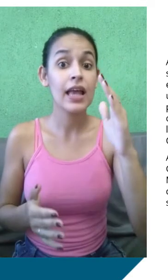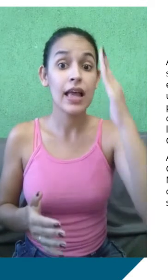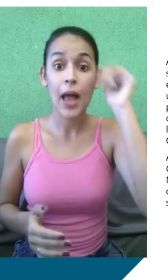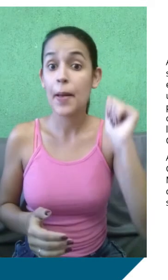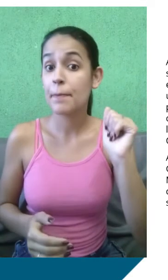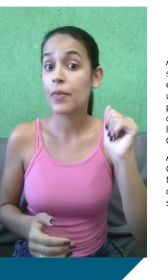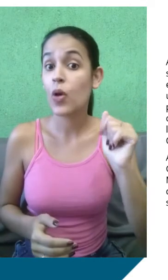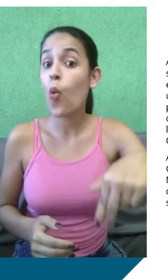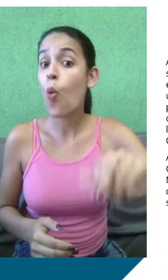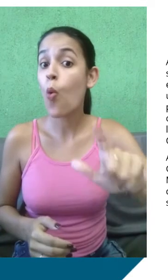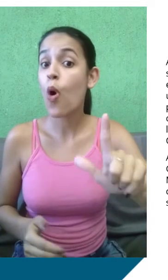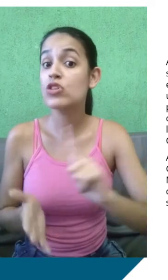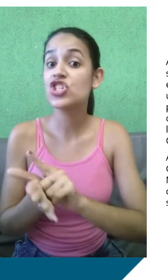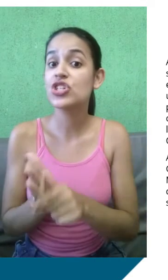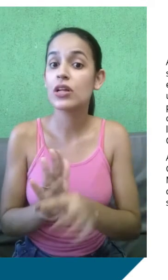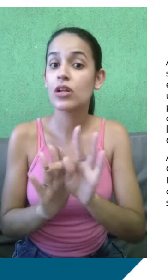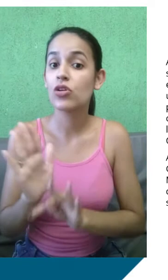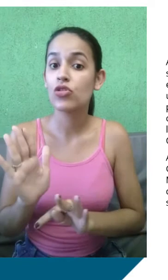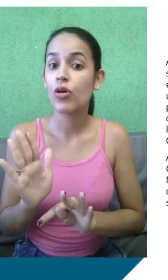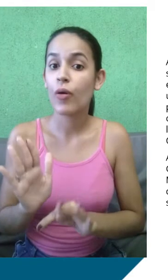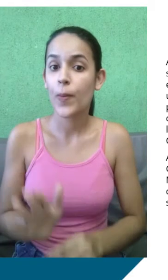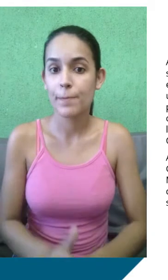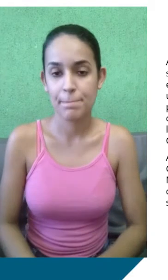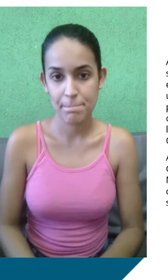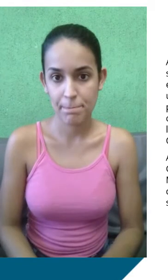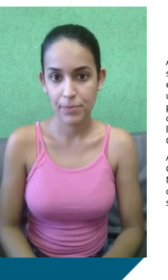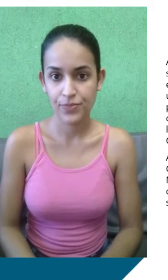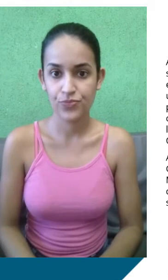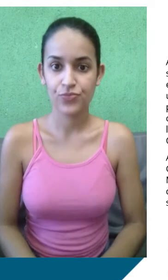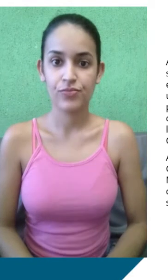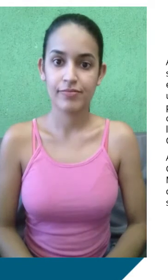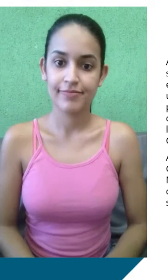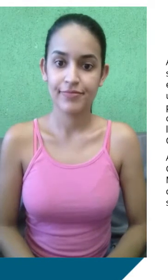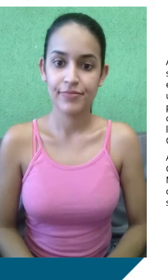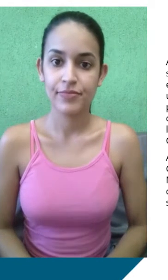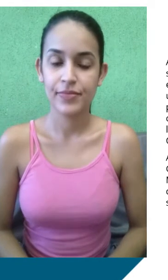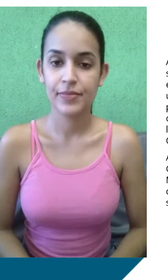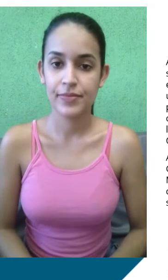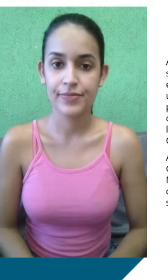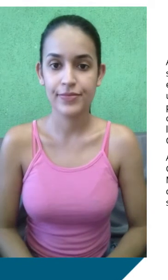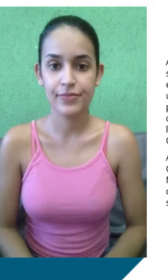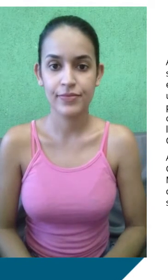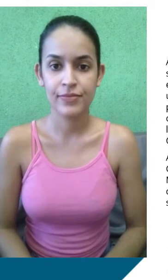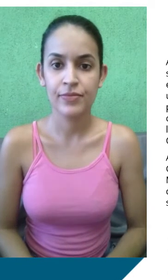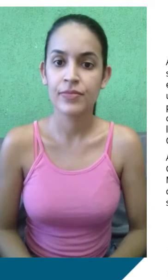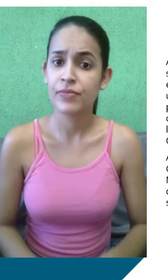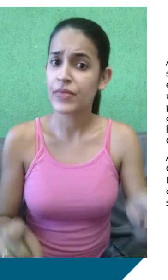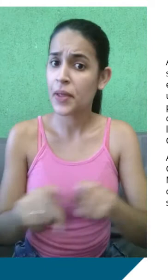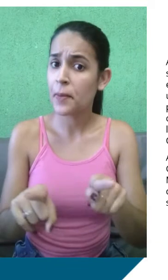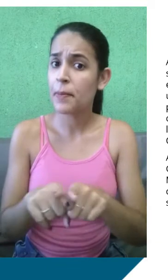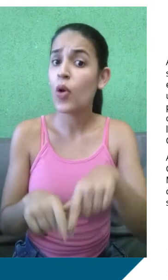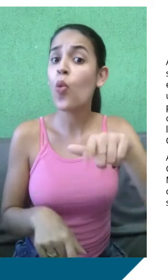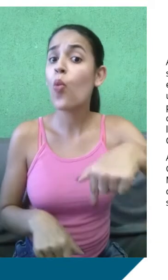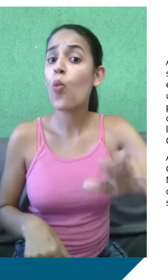como objeto do conhecimento abordado e ainda identifica qual das características é essencial para a resolução da